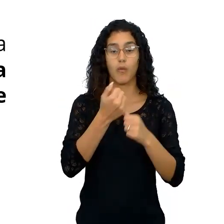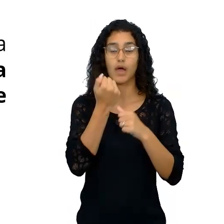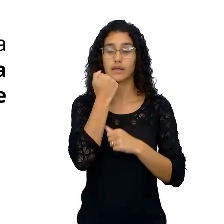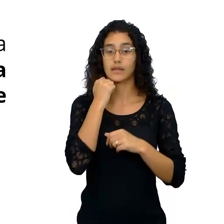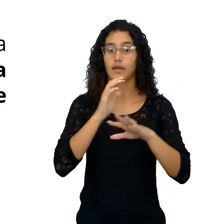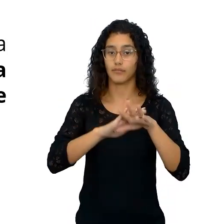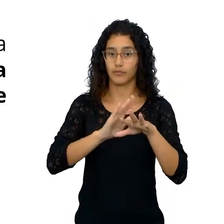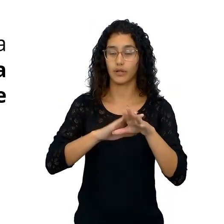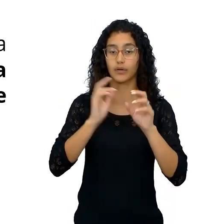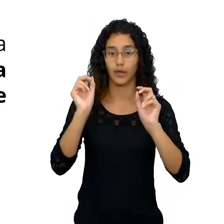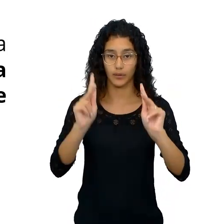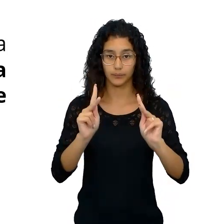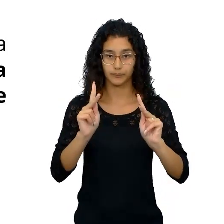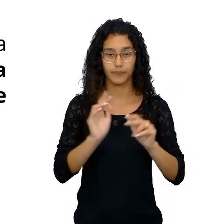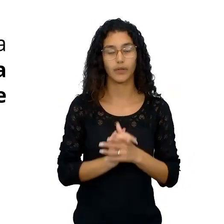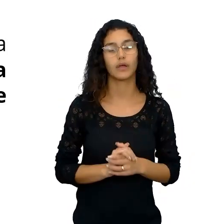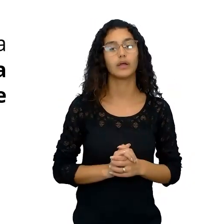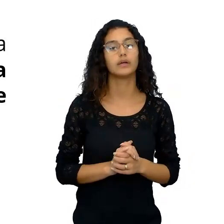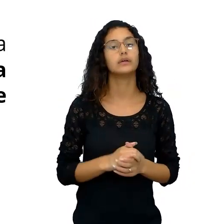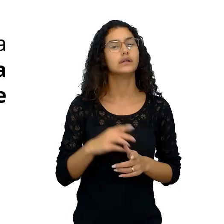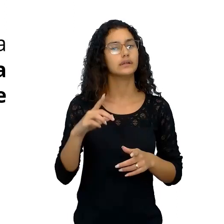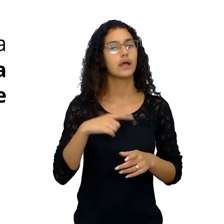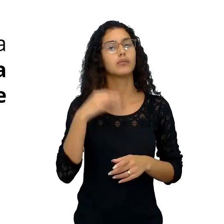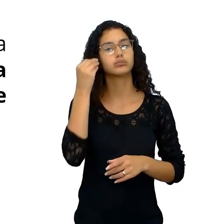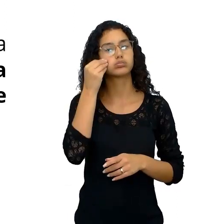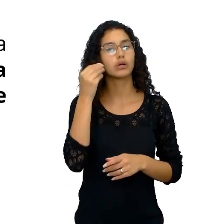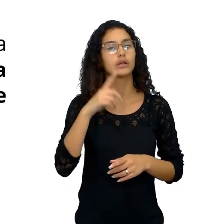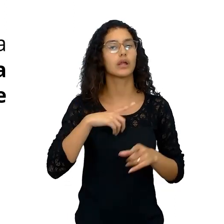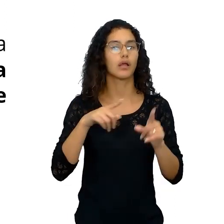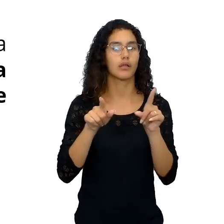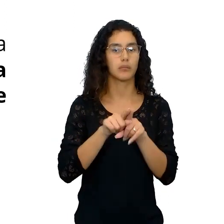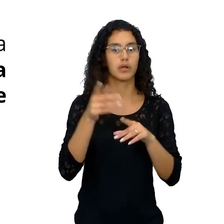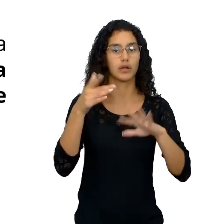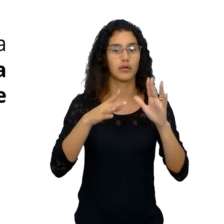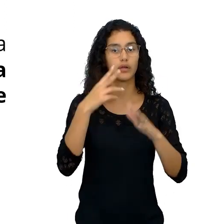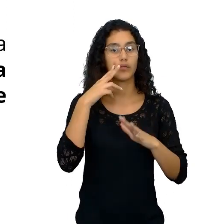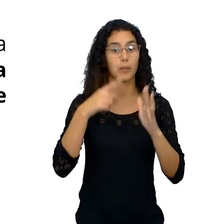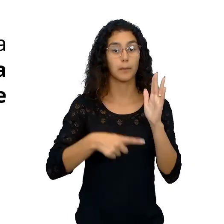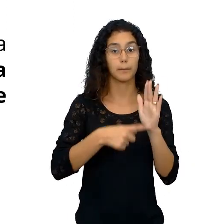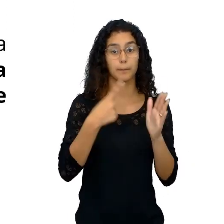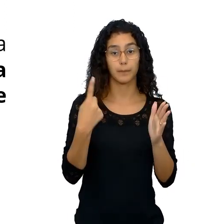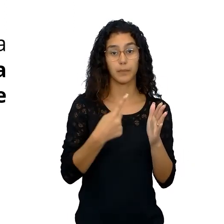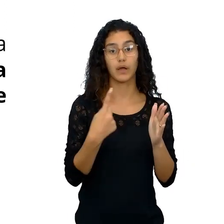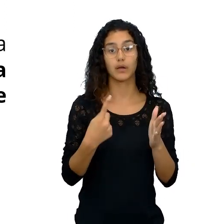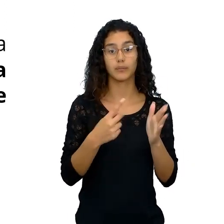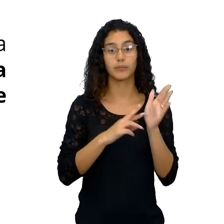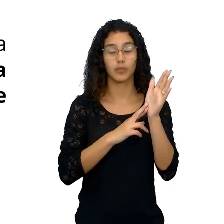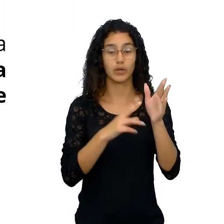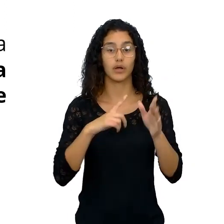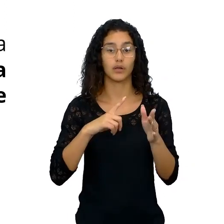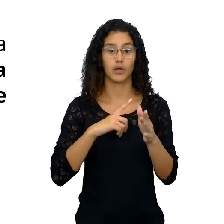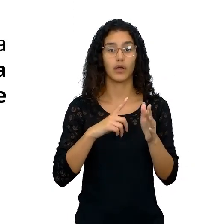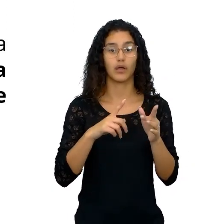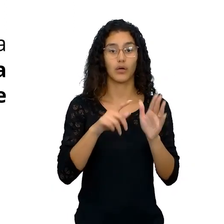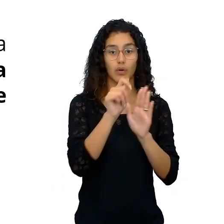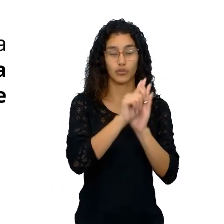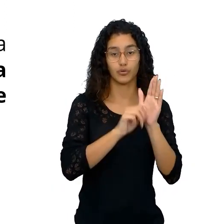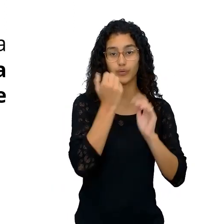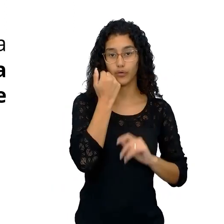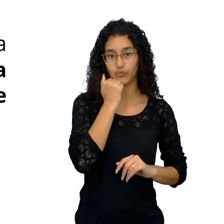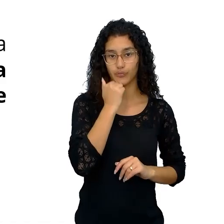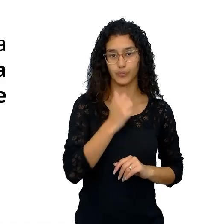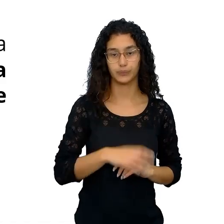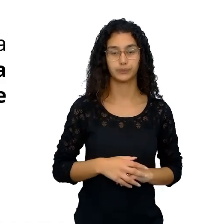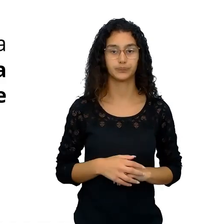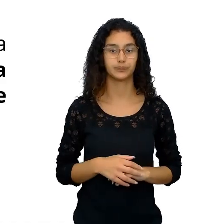é feita, tá bem? Então, eles vão ter a oportunidade de, às vezes, pela primeira vez, se deparar com um artigo científico.